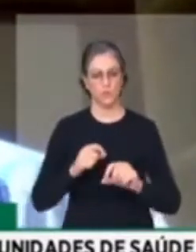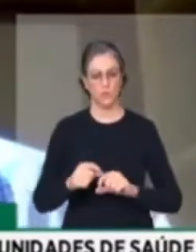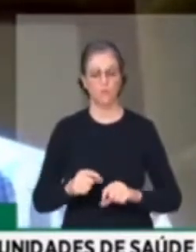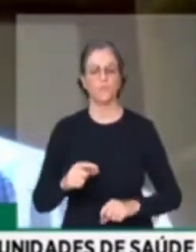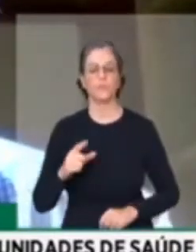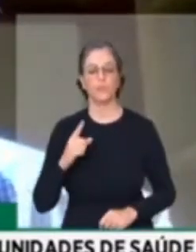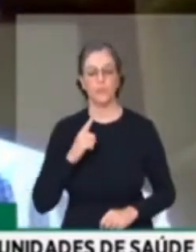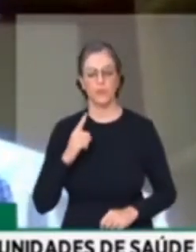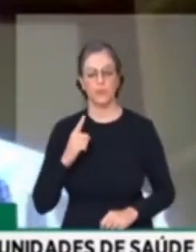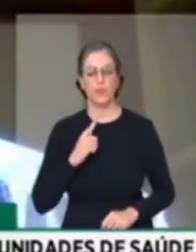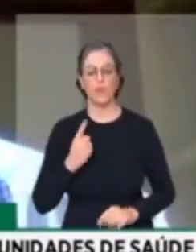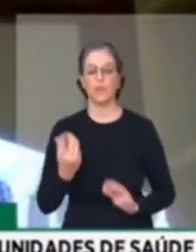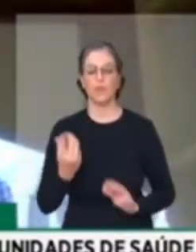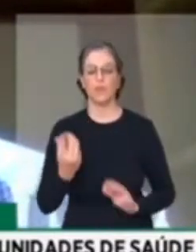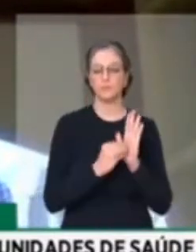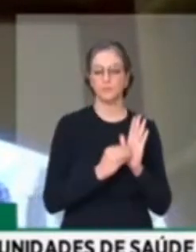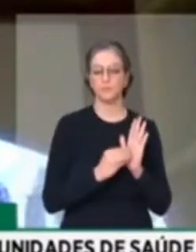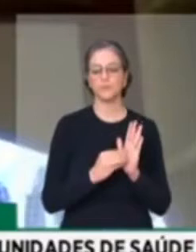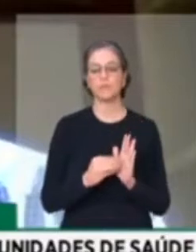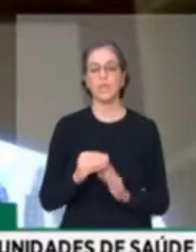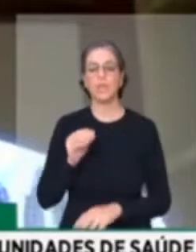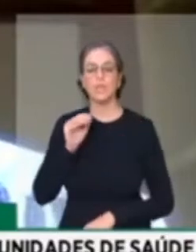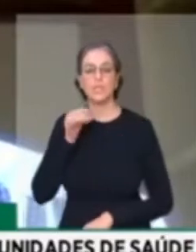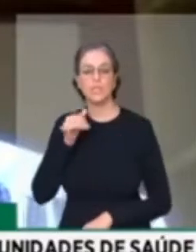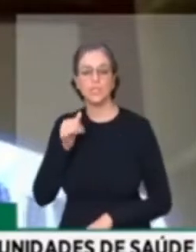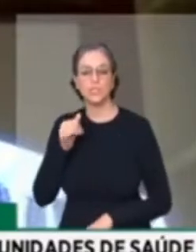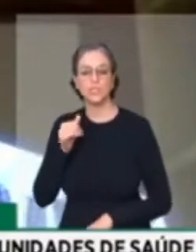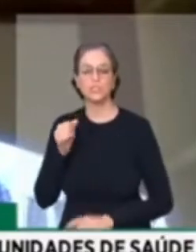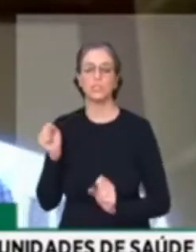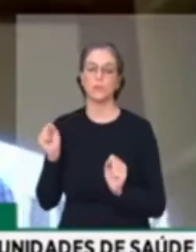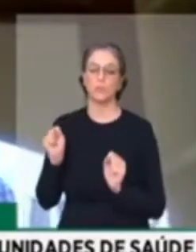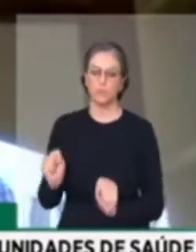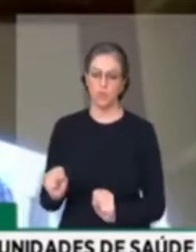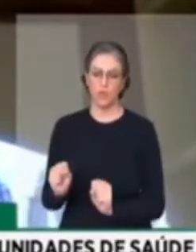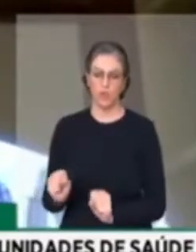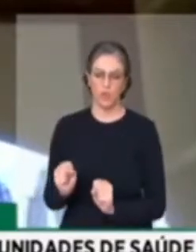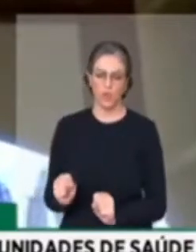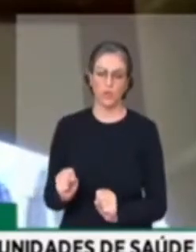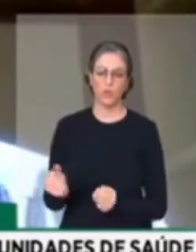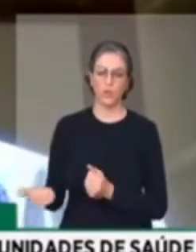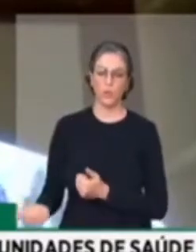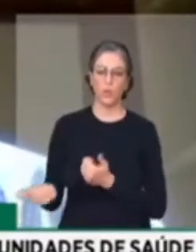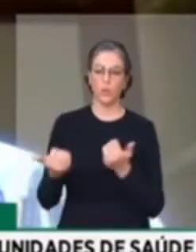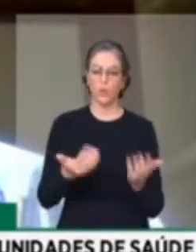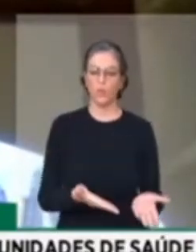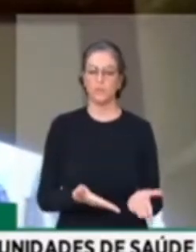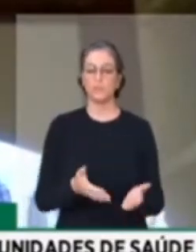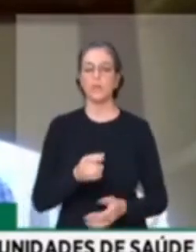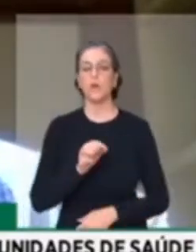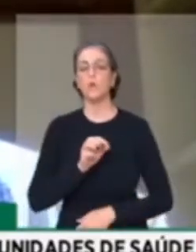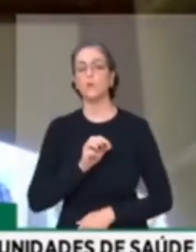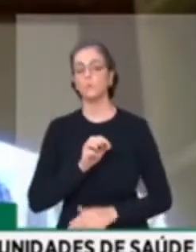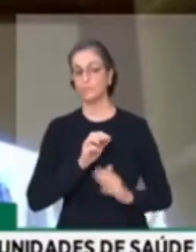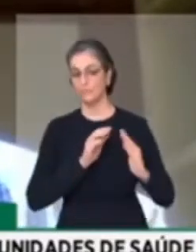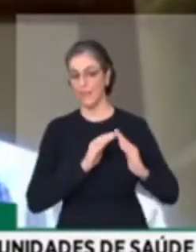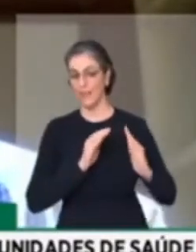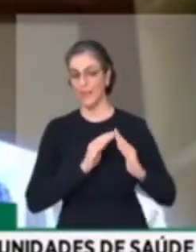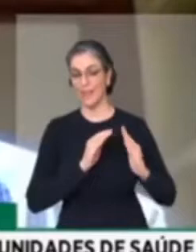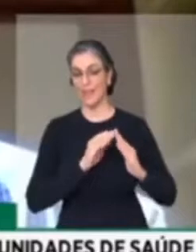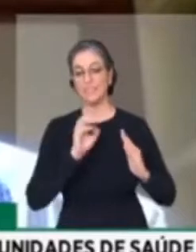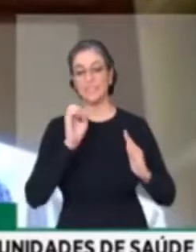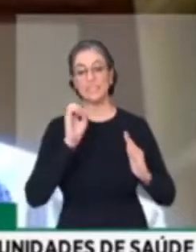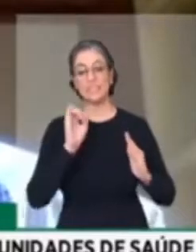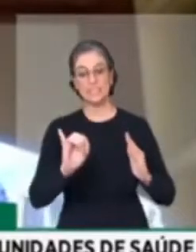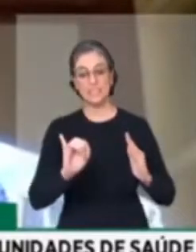créditos de energia possam também ser encaminhados para unidades residenciais enquadradas